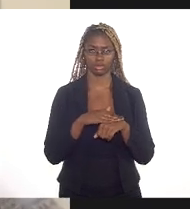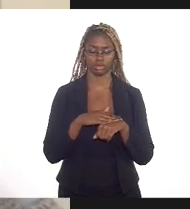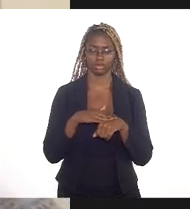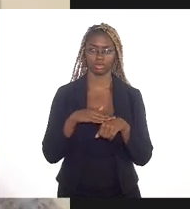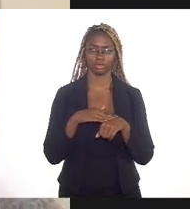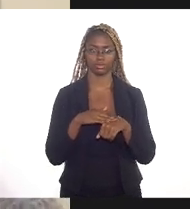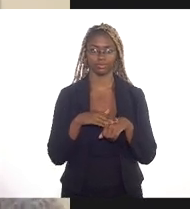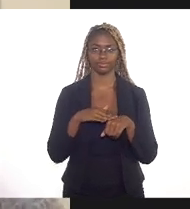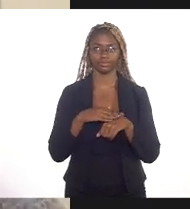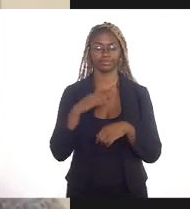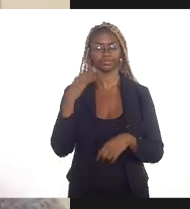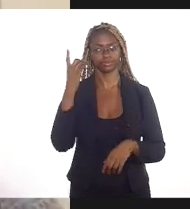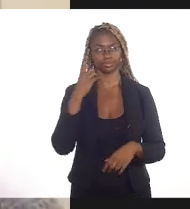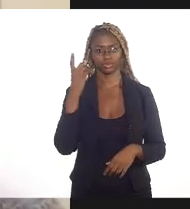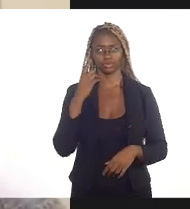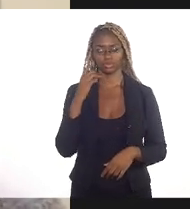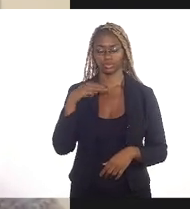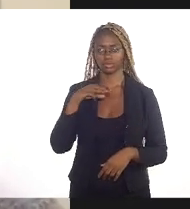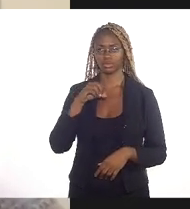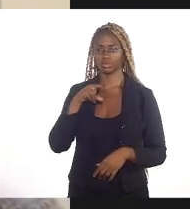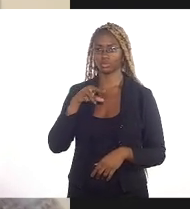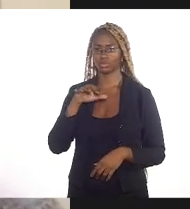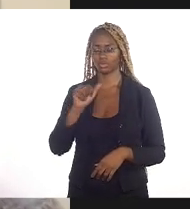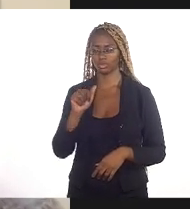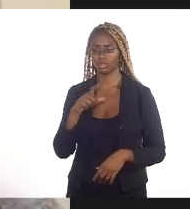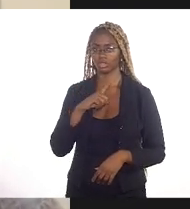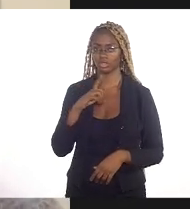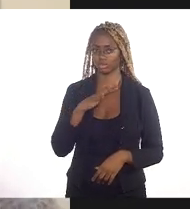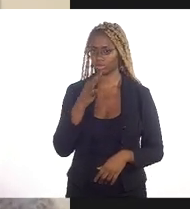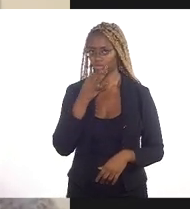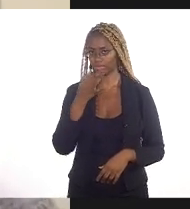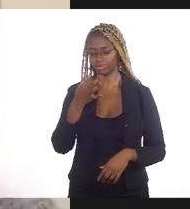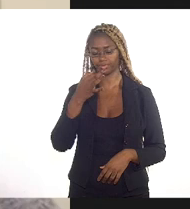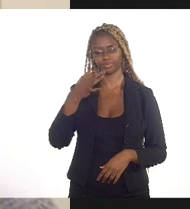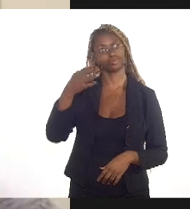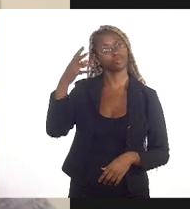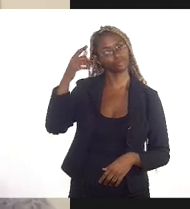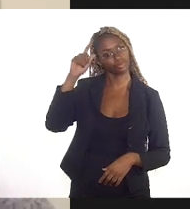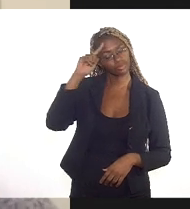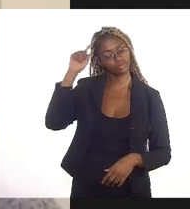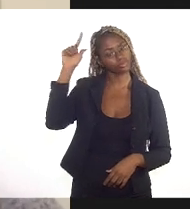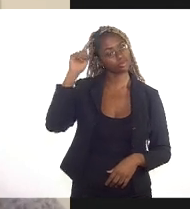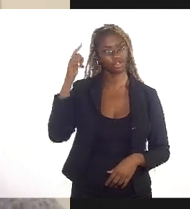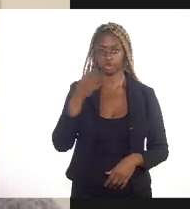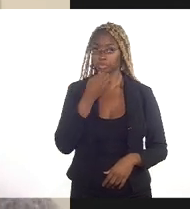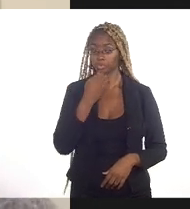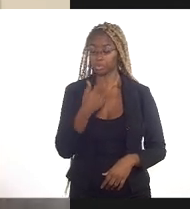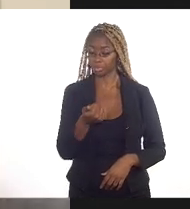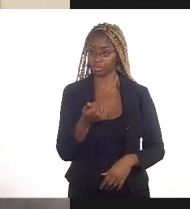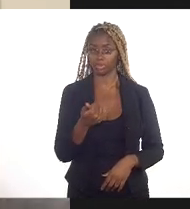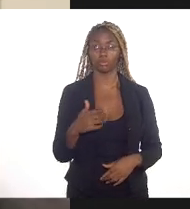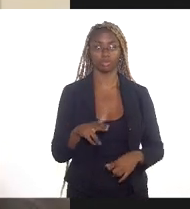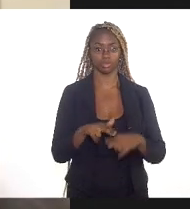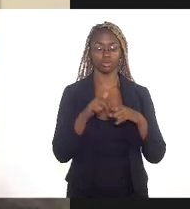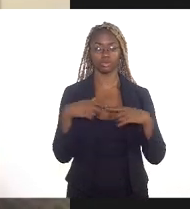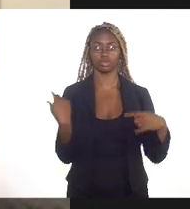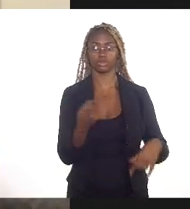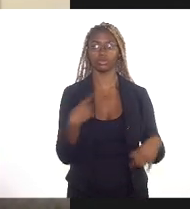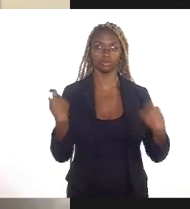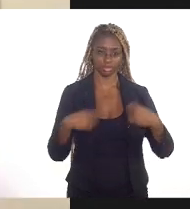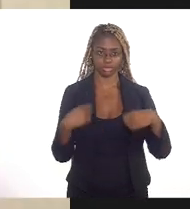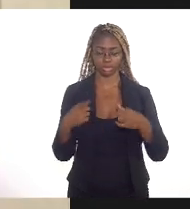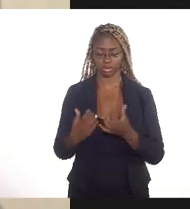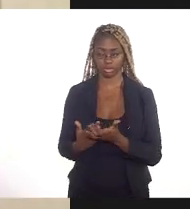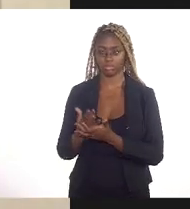Mônica e surgiu uma sugestão do deputado Luiz Paulo muito interessante. Haja visto que nós temos necessidade de aprovar